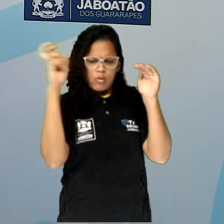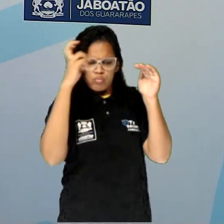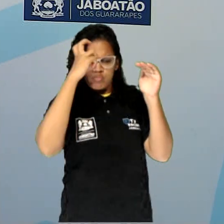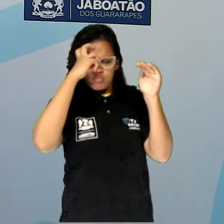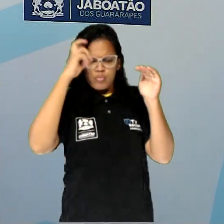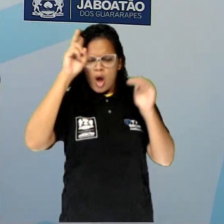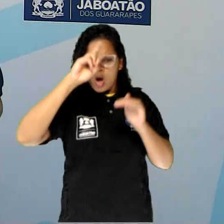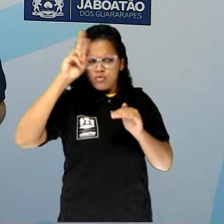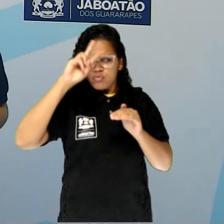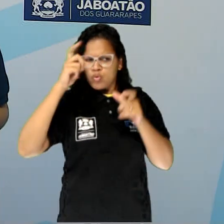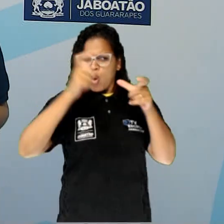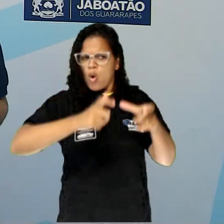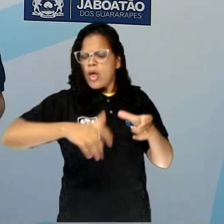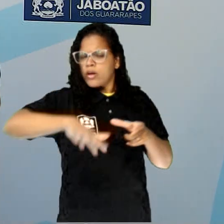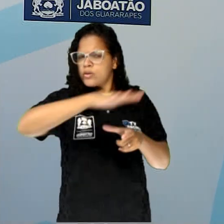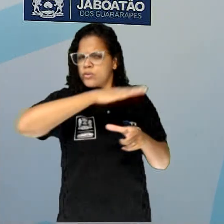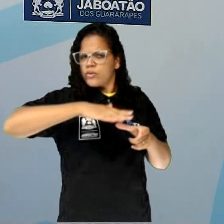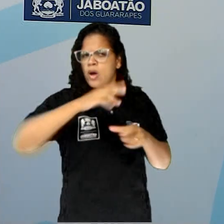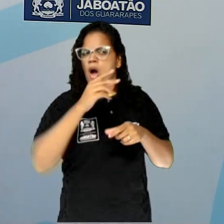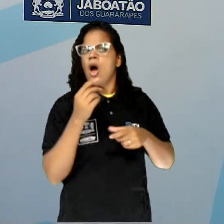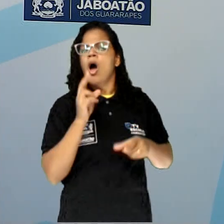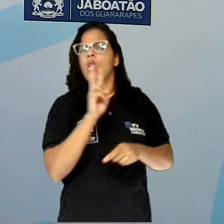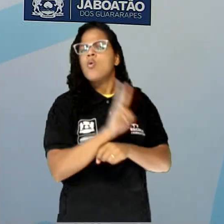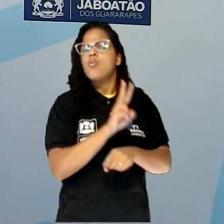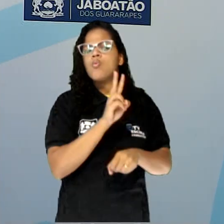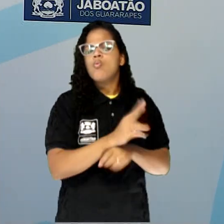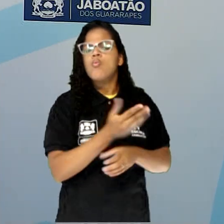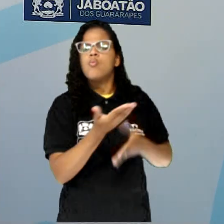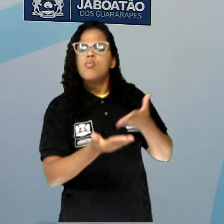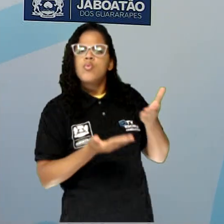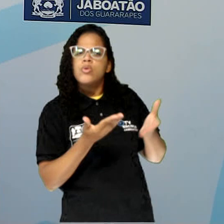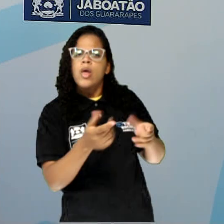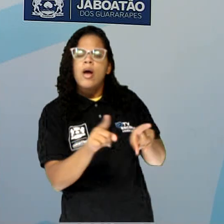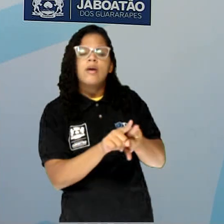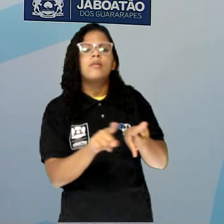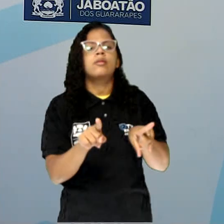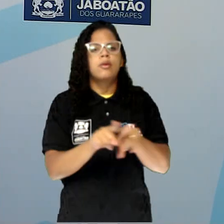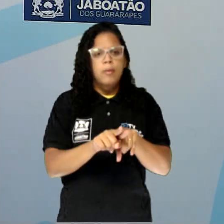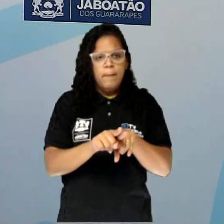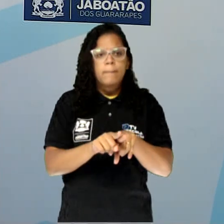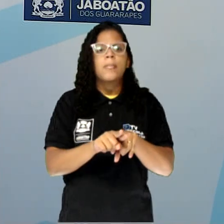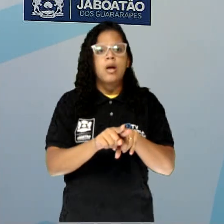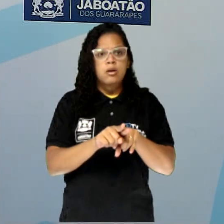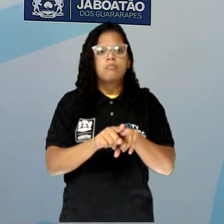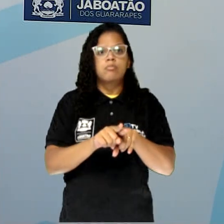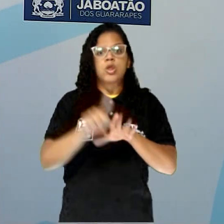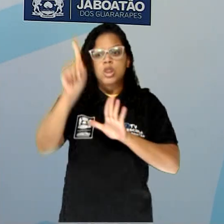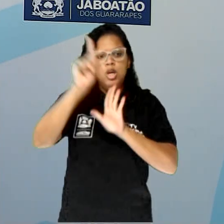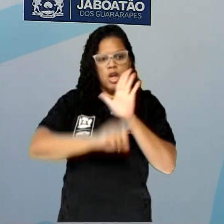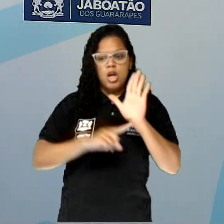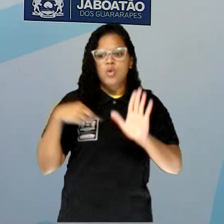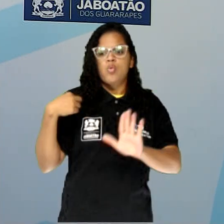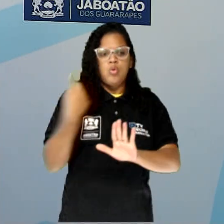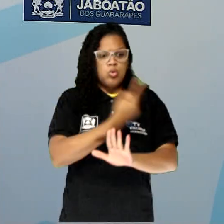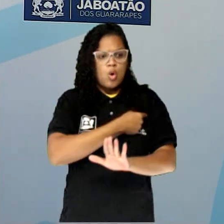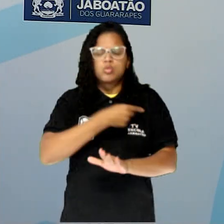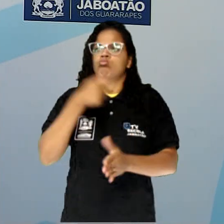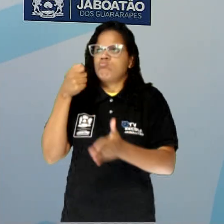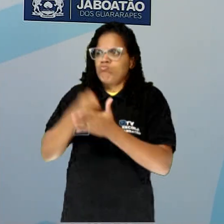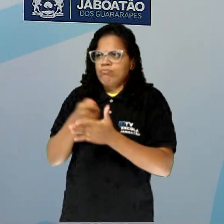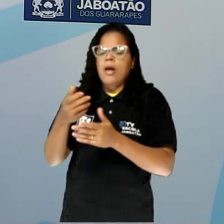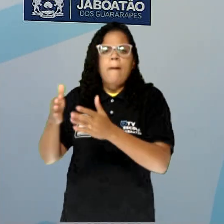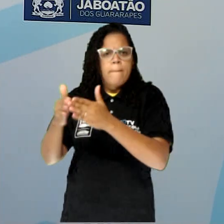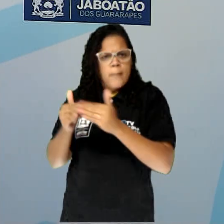lugar, para cuidar e também para poder exigir melhorias para o nosso bairro. É direito nosso,